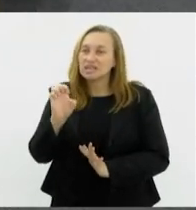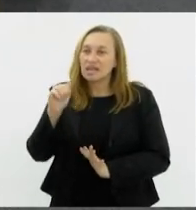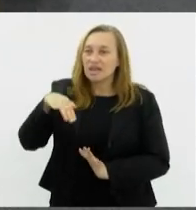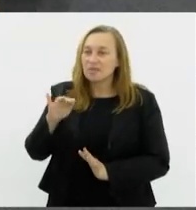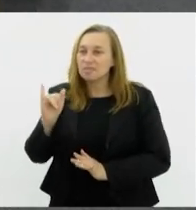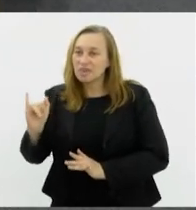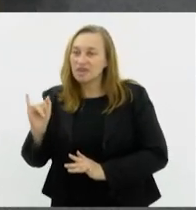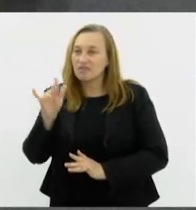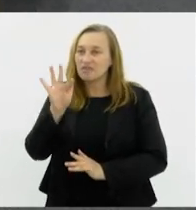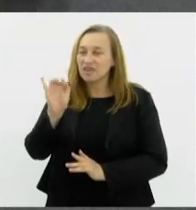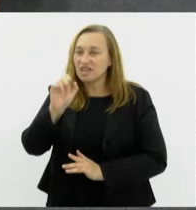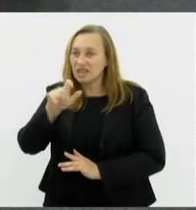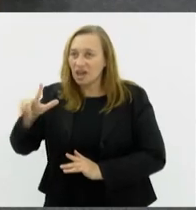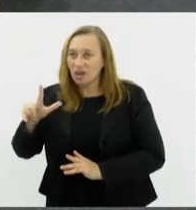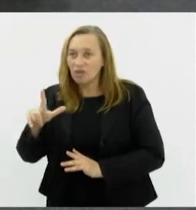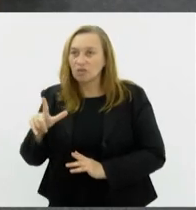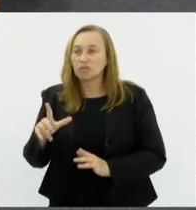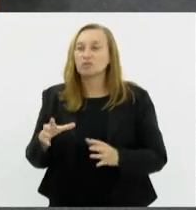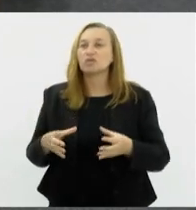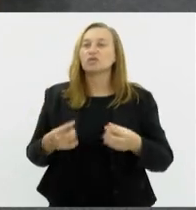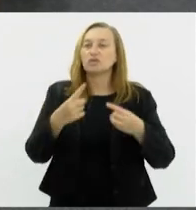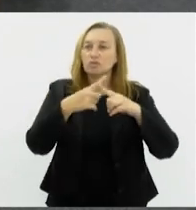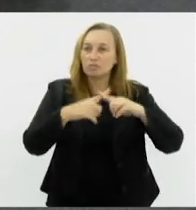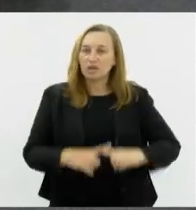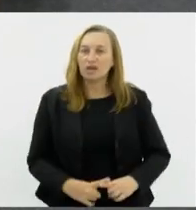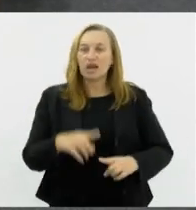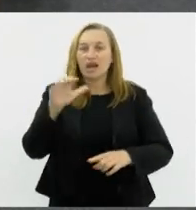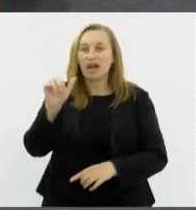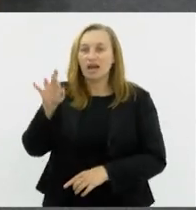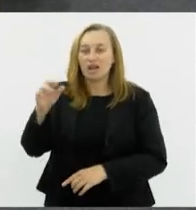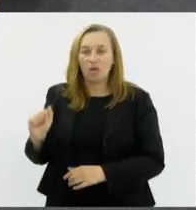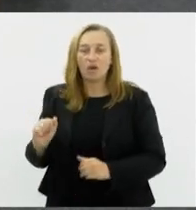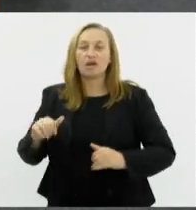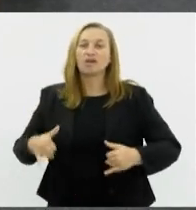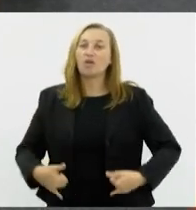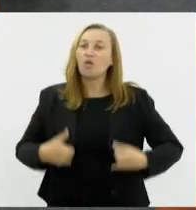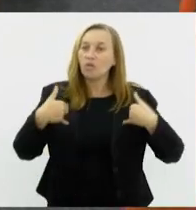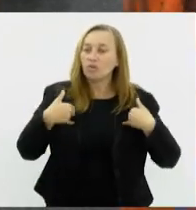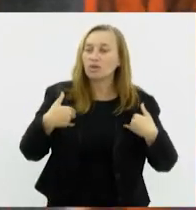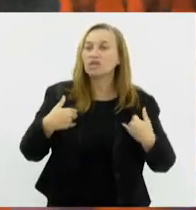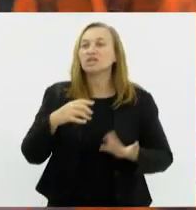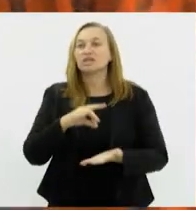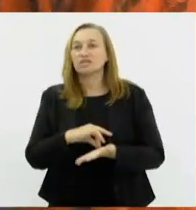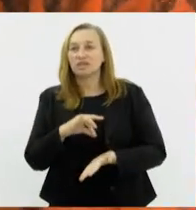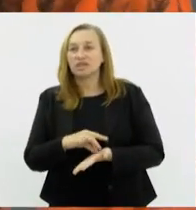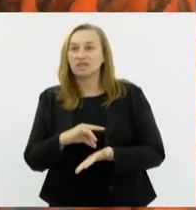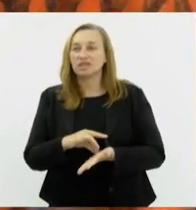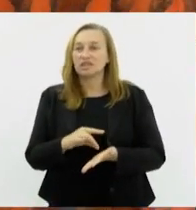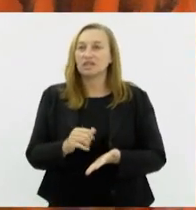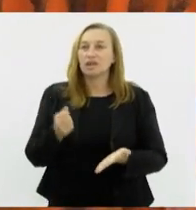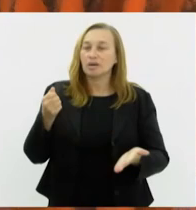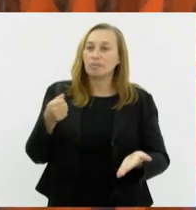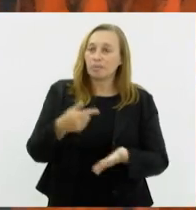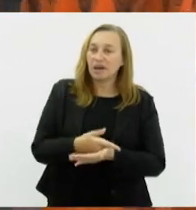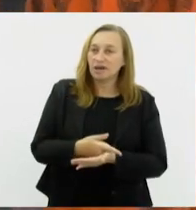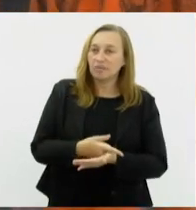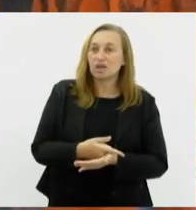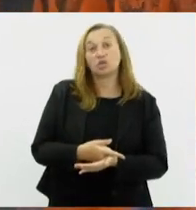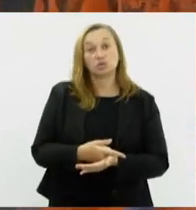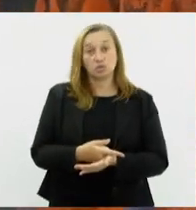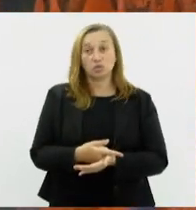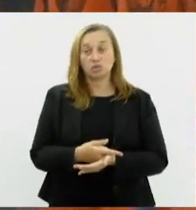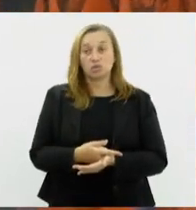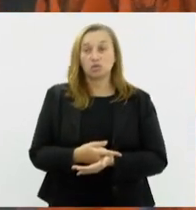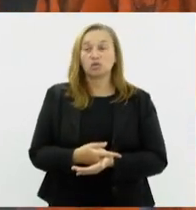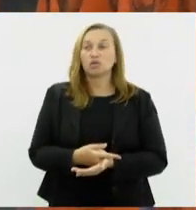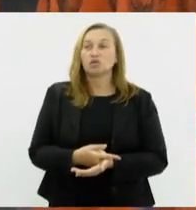carioca, é claro que muito nos orgulha. Orgulha mesmo. É, afinal de contas, a folha de pagamento daquele time que estava ali em campo